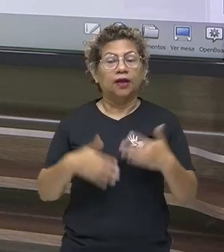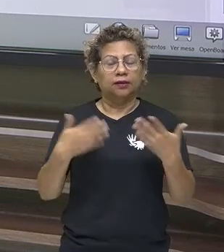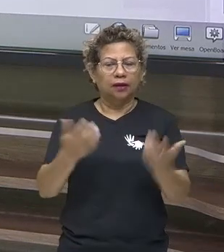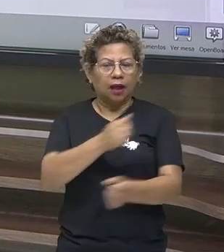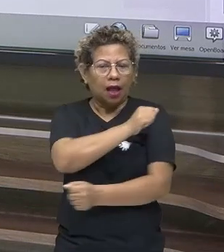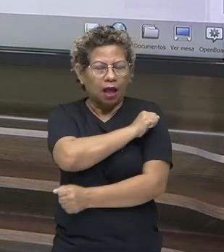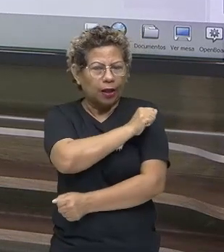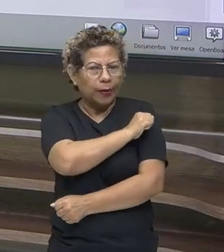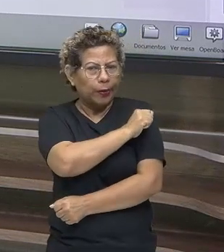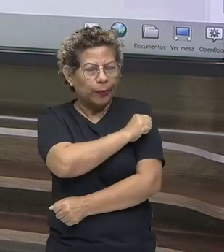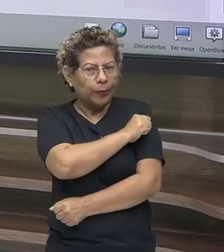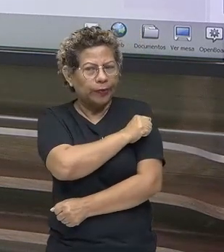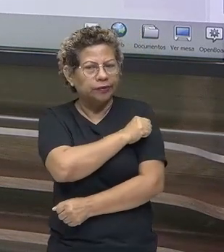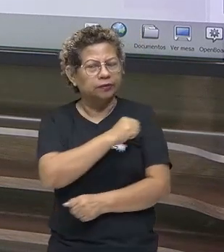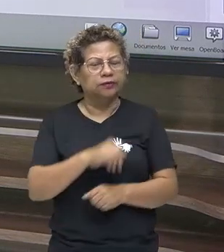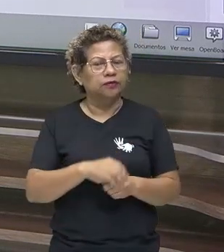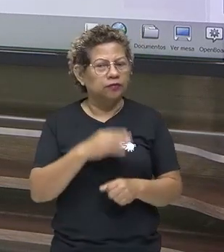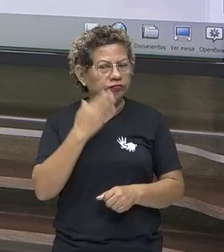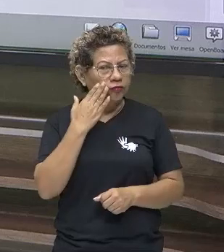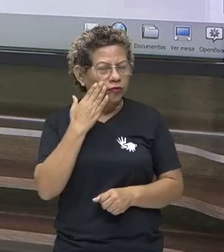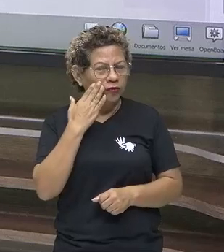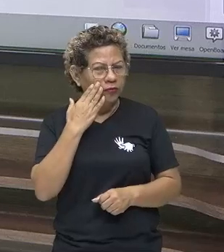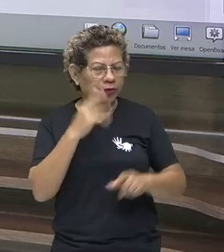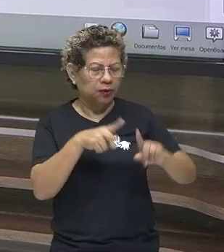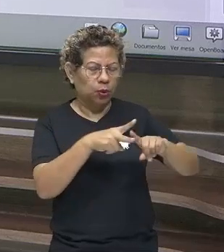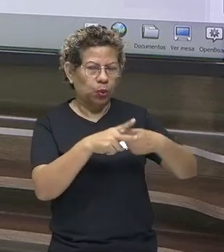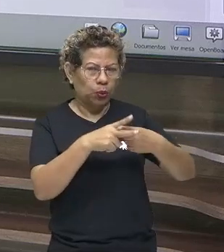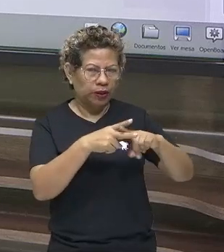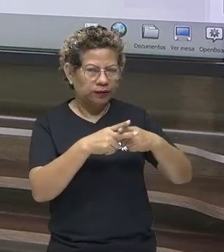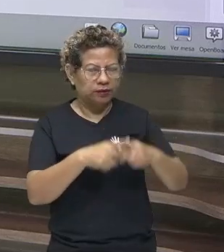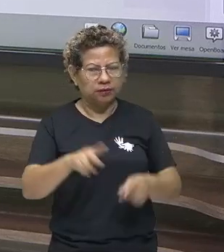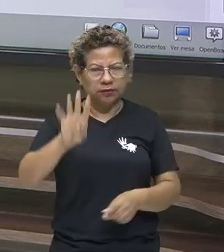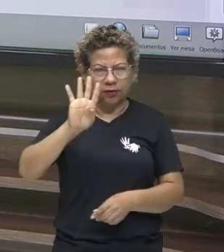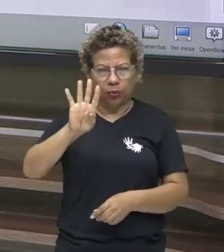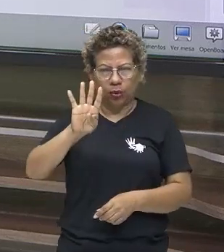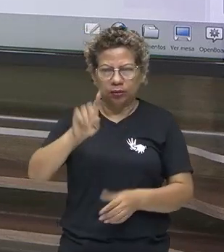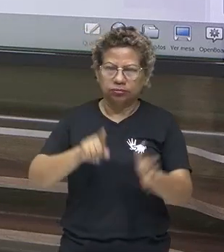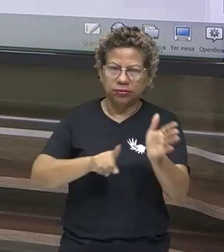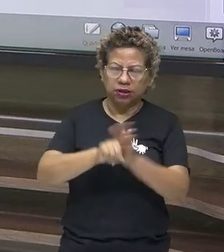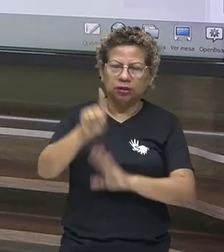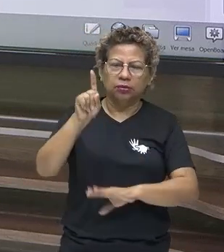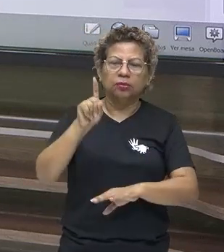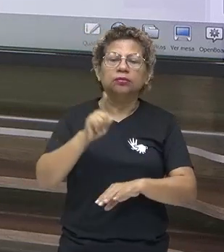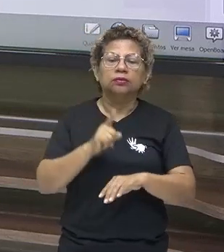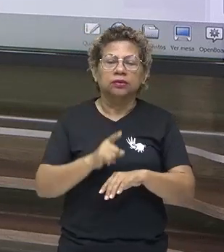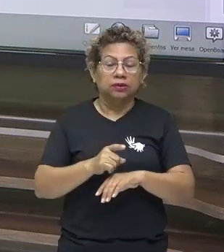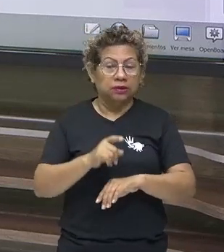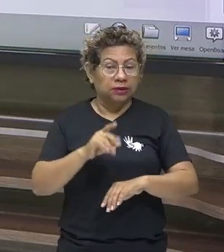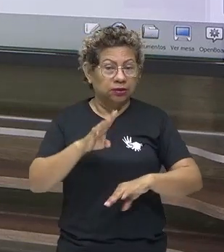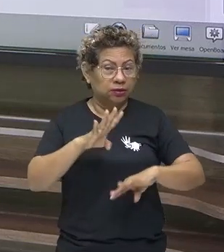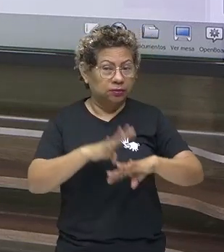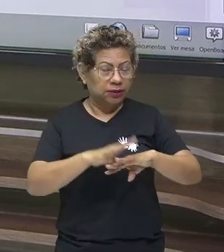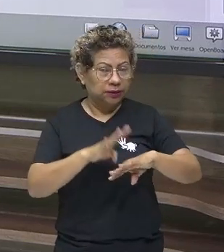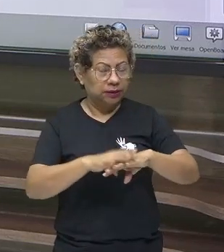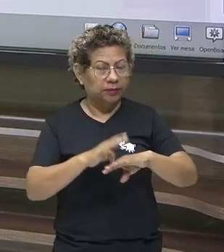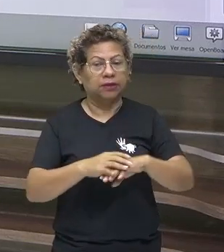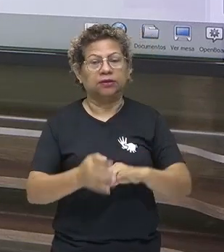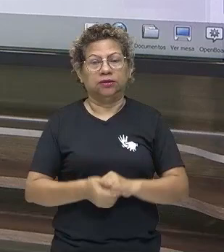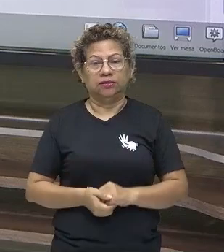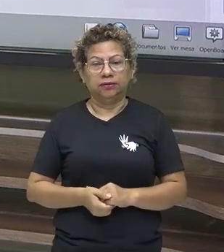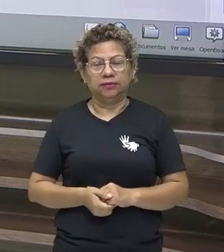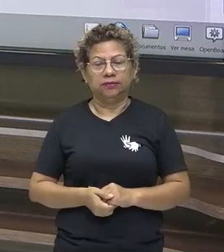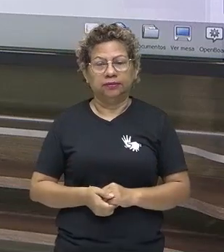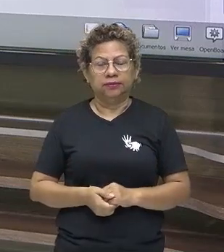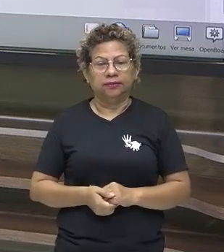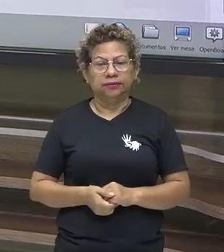bem, queridos alunos, vamos então para a correção da nossa quarta e última questão do Praticando de hoje. Pontos notáveis